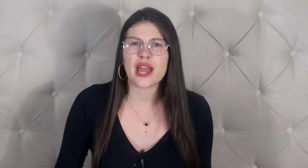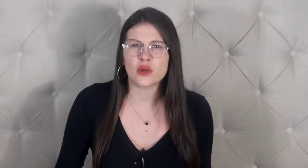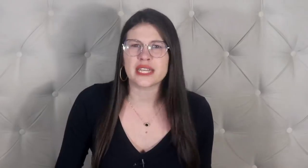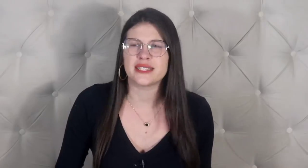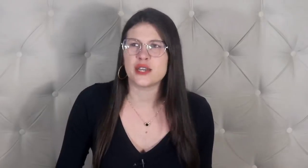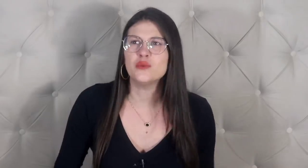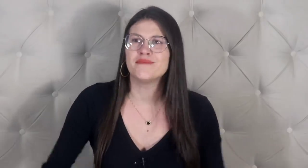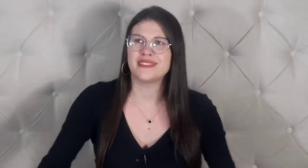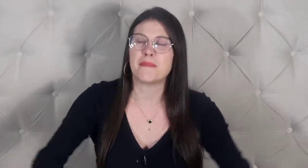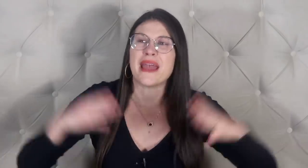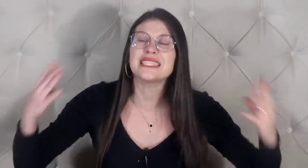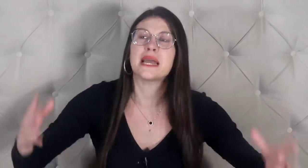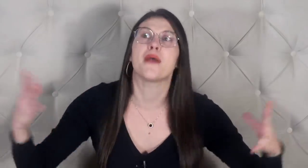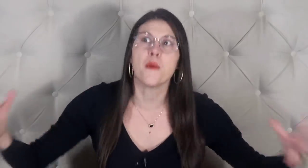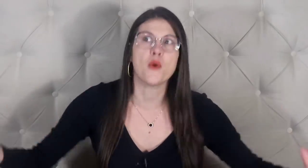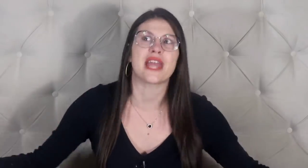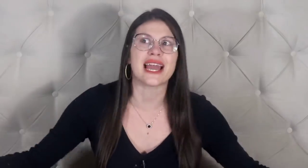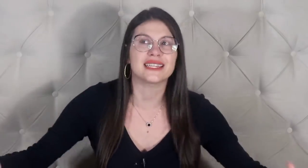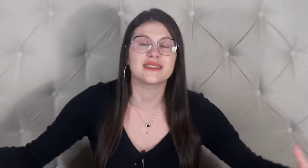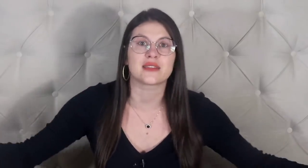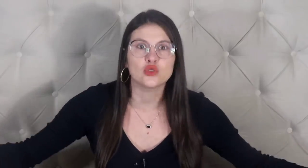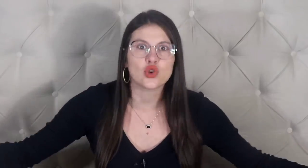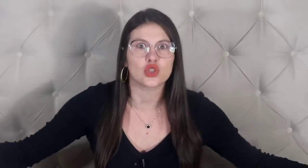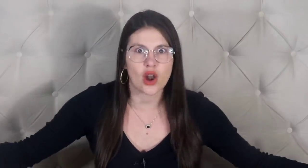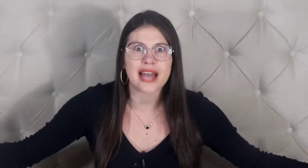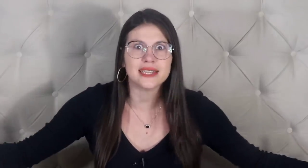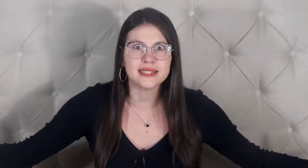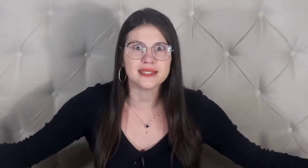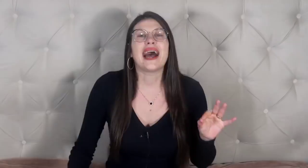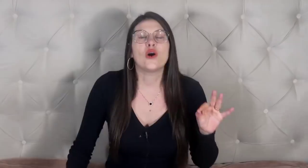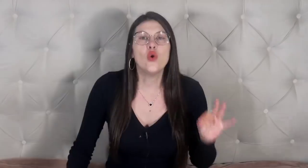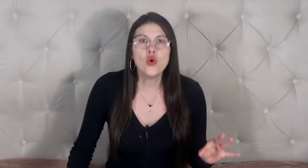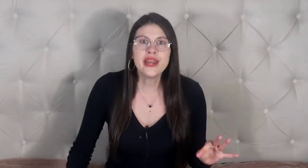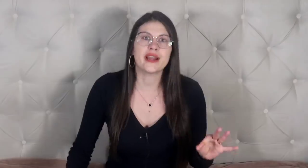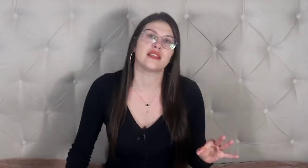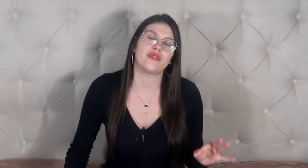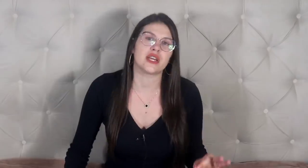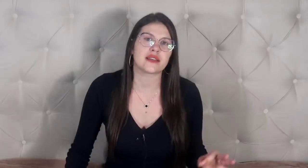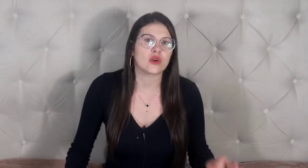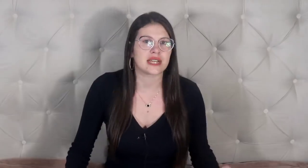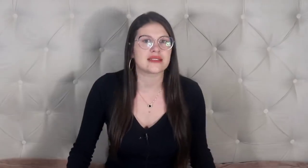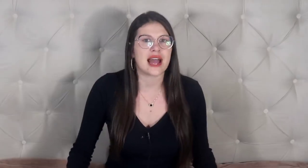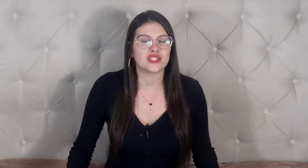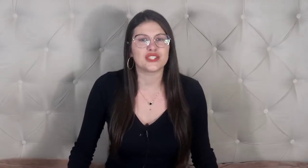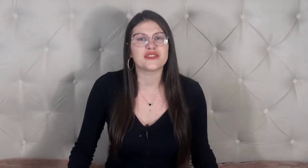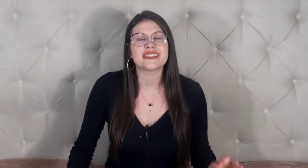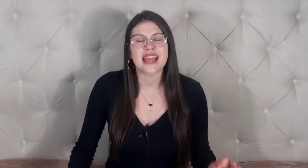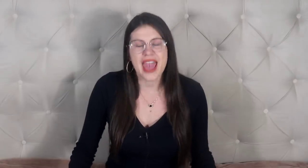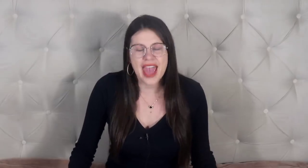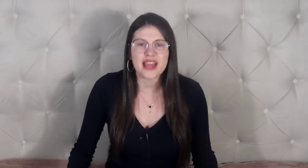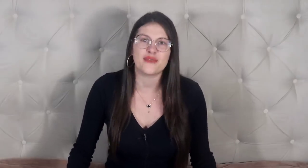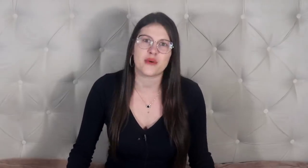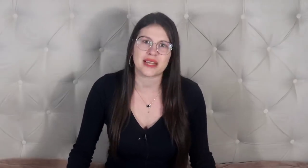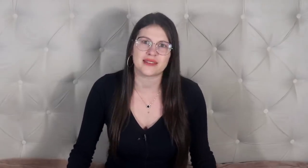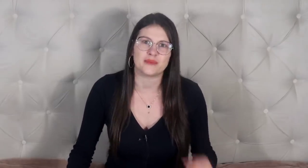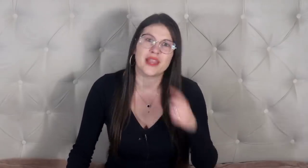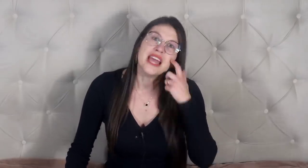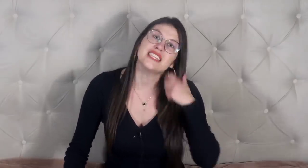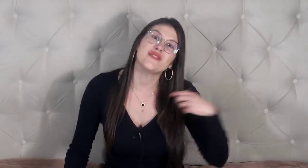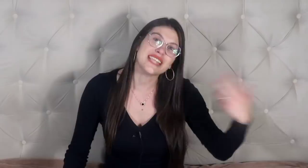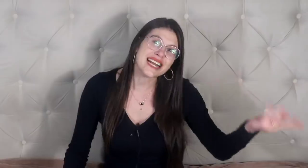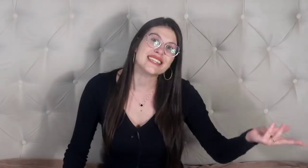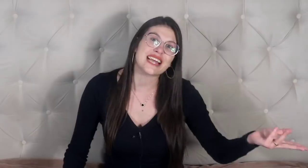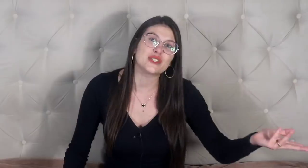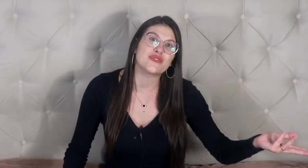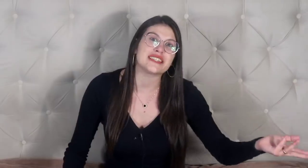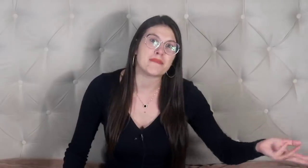entendeu tudo o que aconteceu? Você percebeu por que elas estão descontroladas? A única defesa contra as narrativas é a informação.